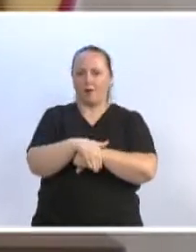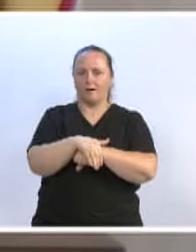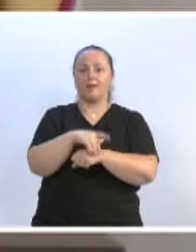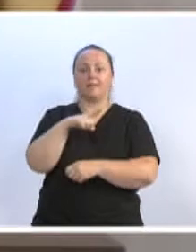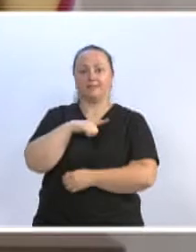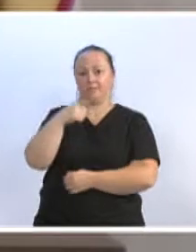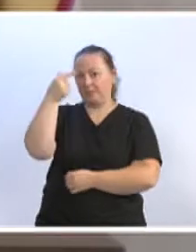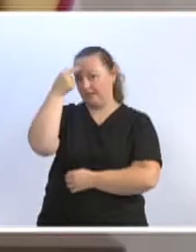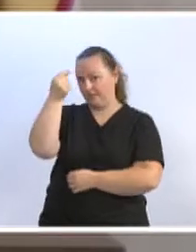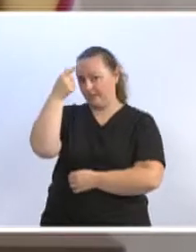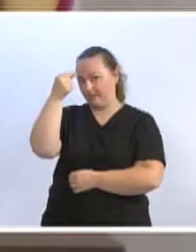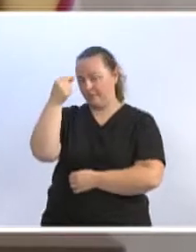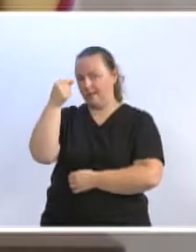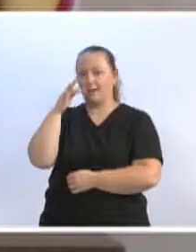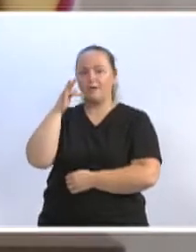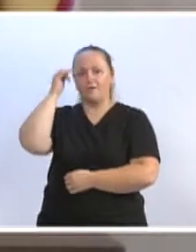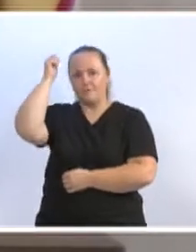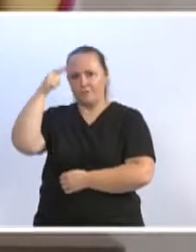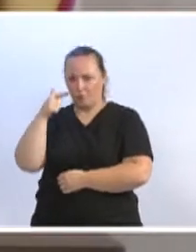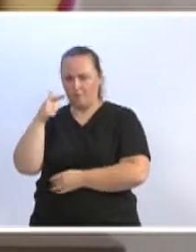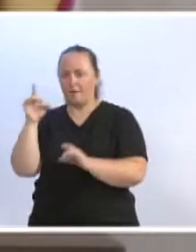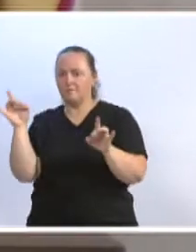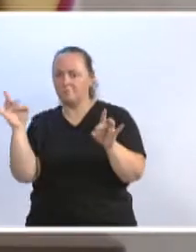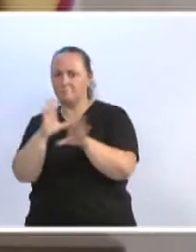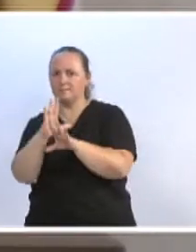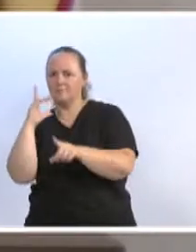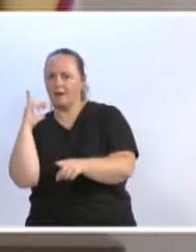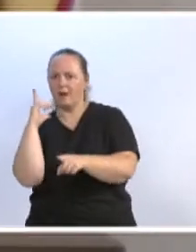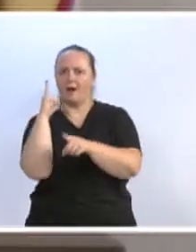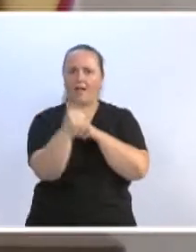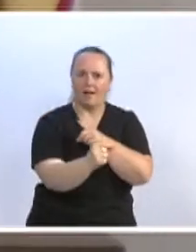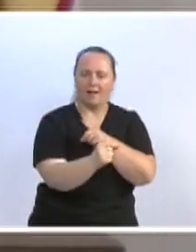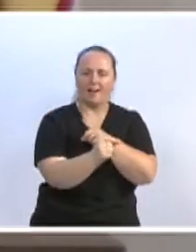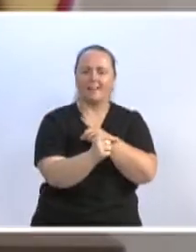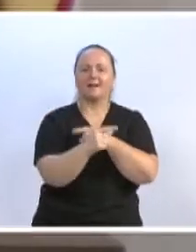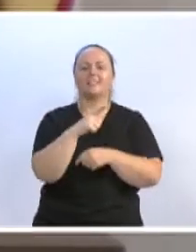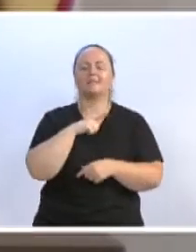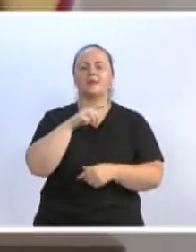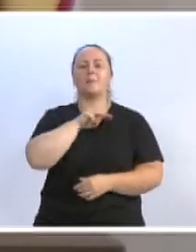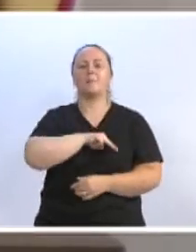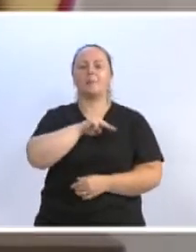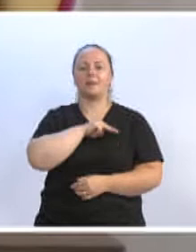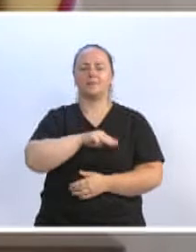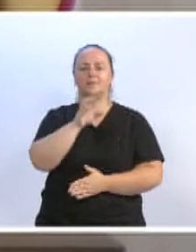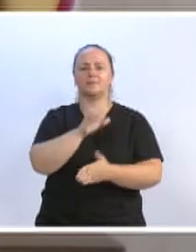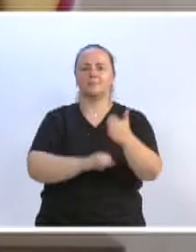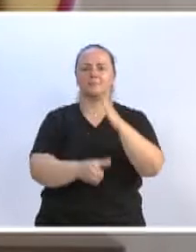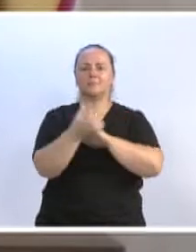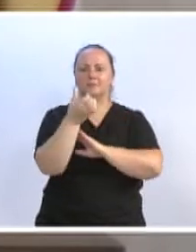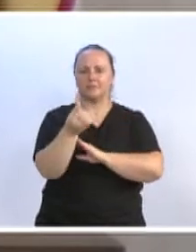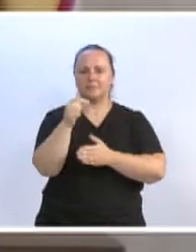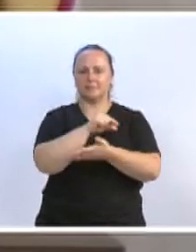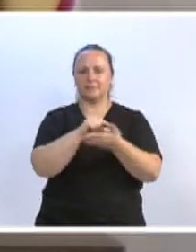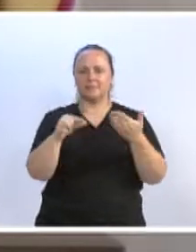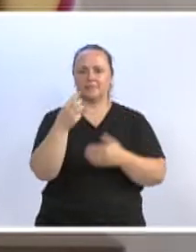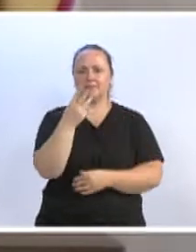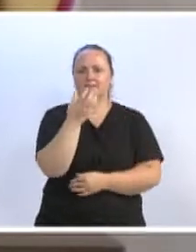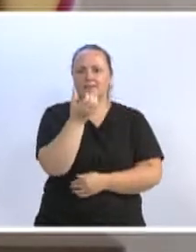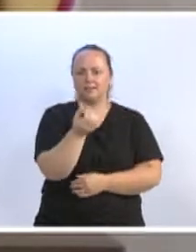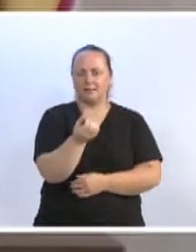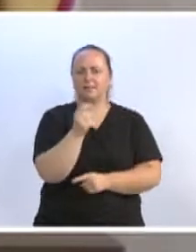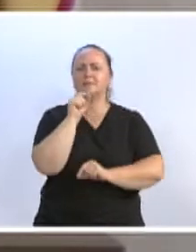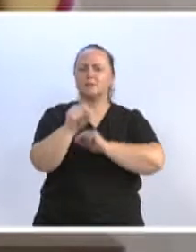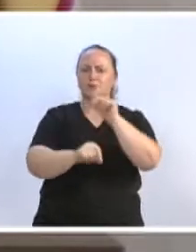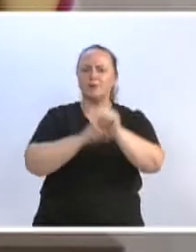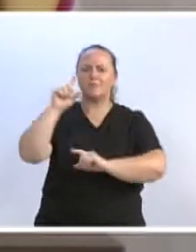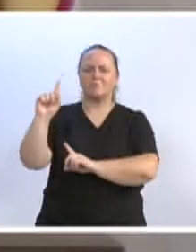correndo da faculdade, ia lá na FURB, ia lá para estudar a palavra, que era Mateus 6,33, que dizia: buscai em primeiro lugar o